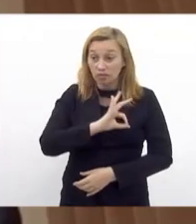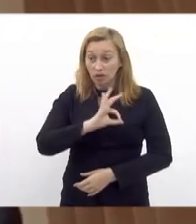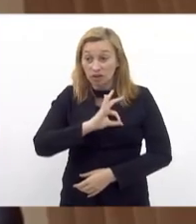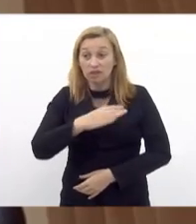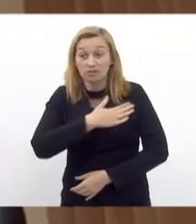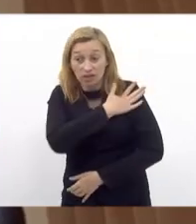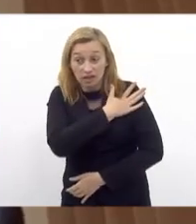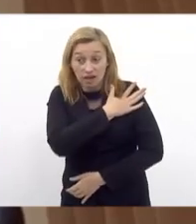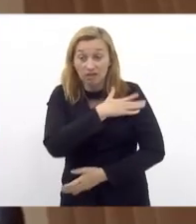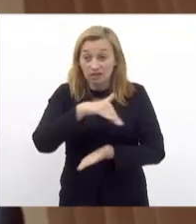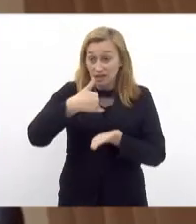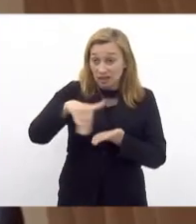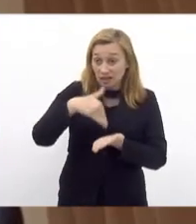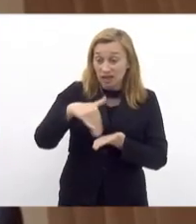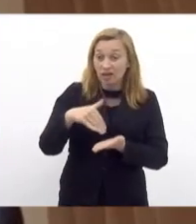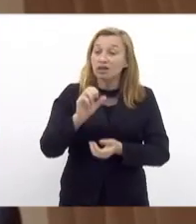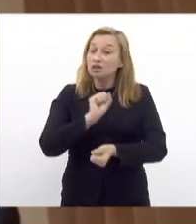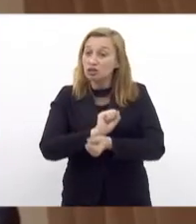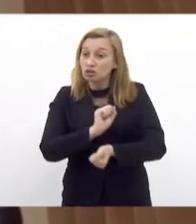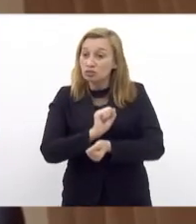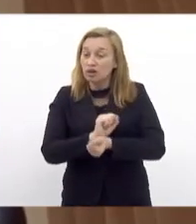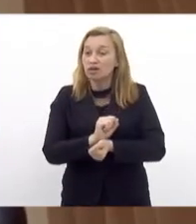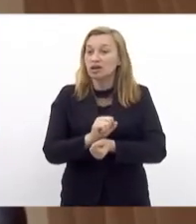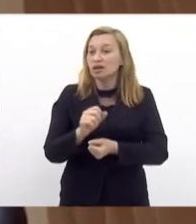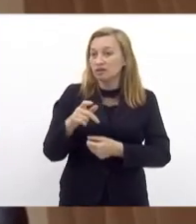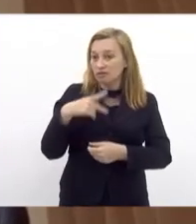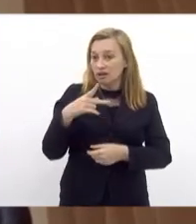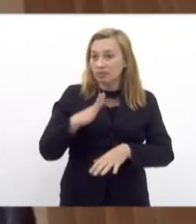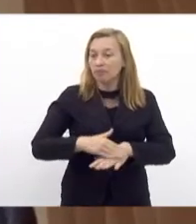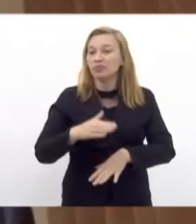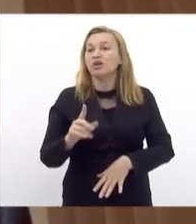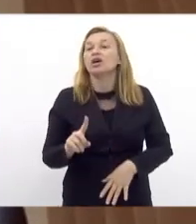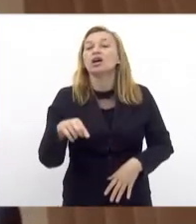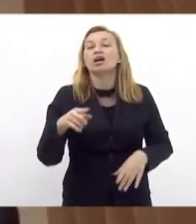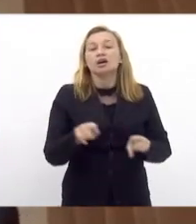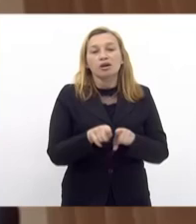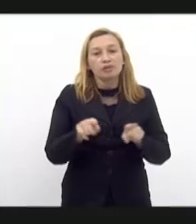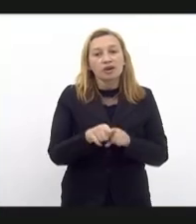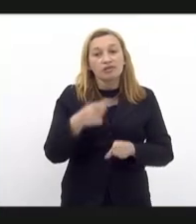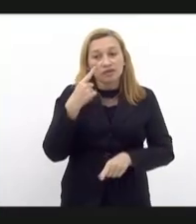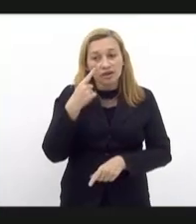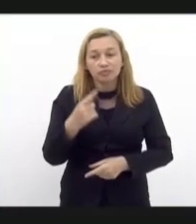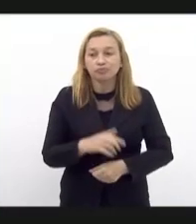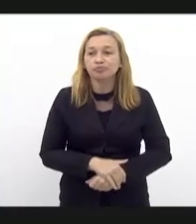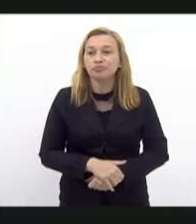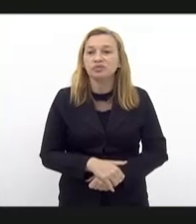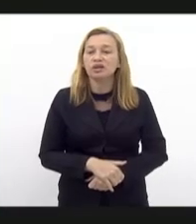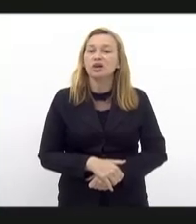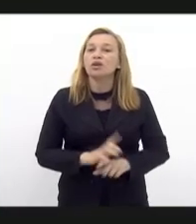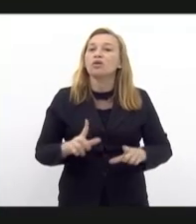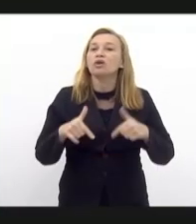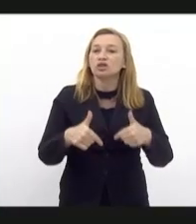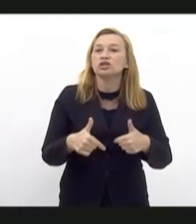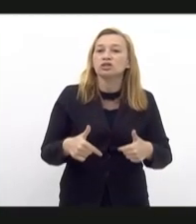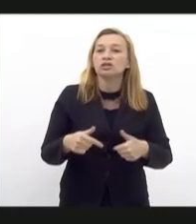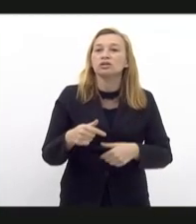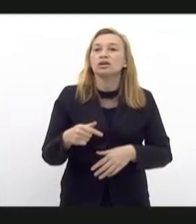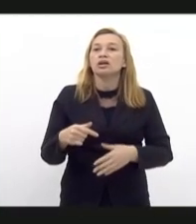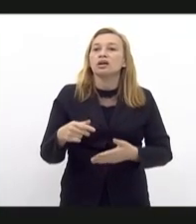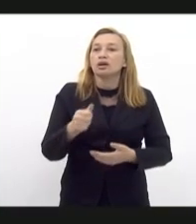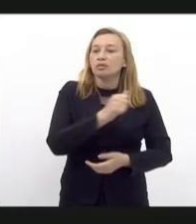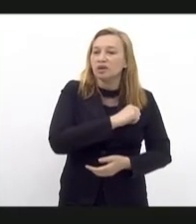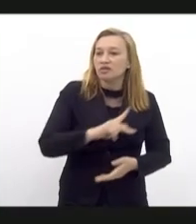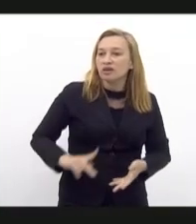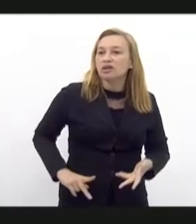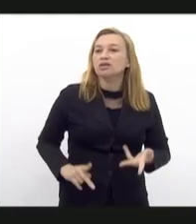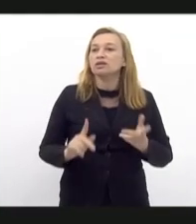Polícia Militar, e a gente espera que a gente vença mais esse gargalo. Pude presenciar também a atuação da Prefeitura, que tem